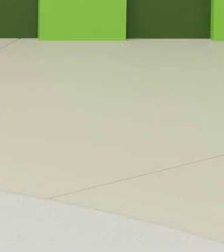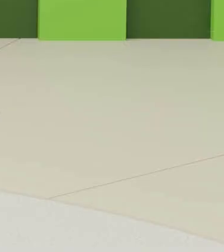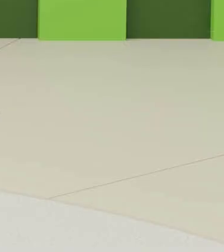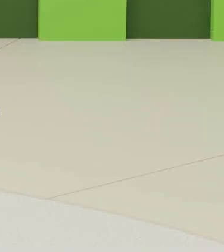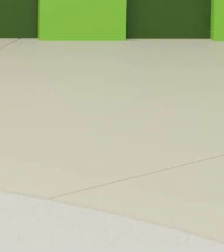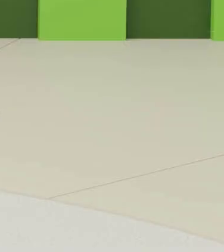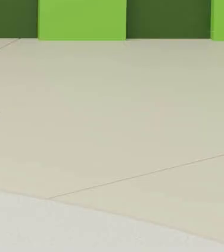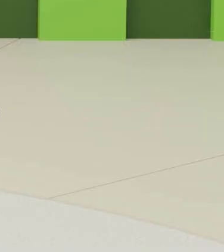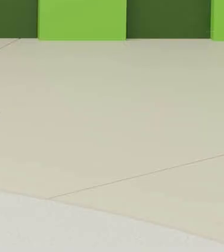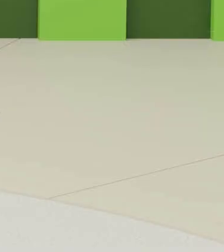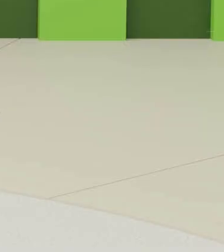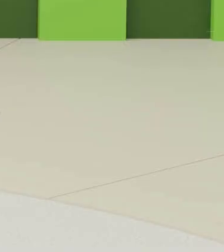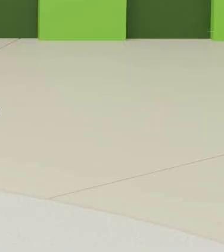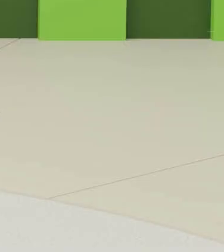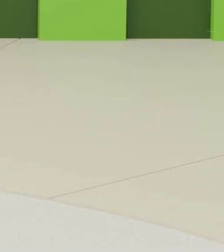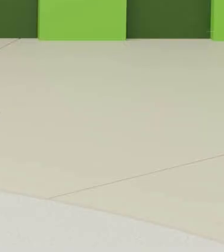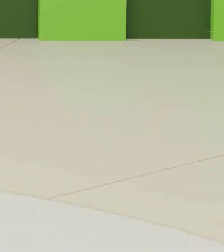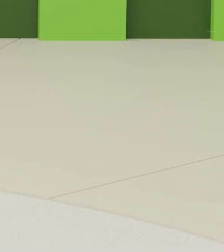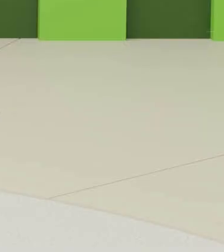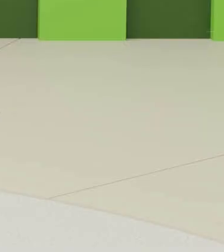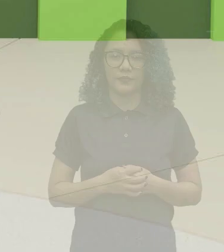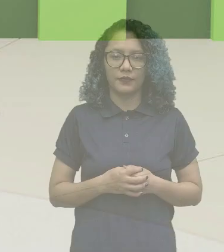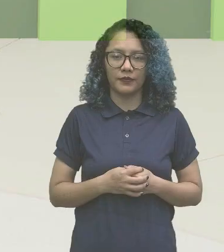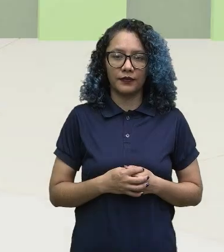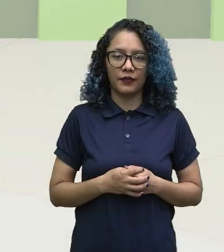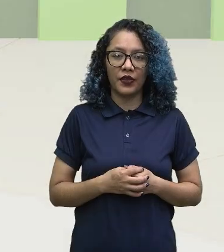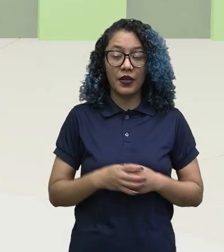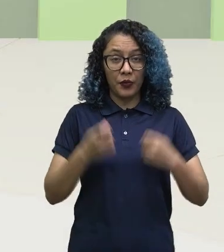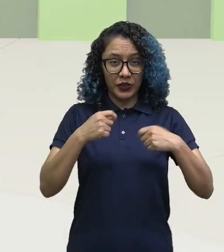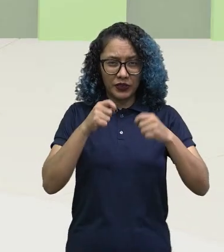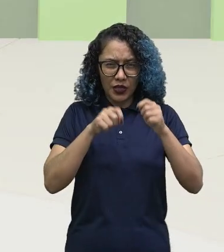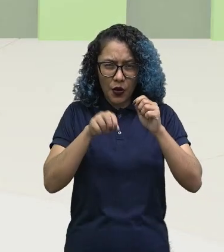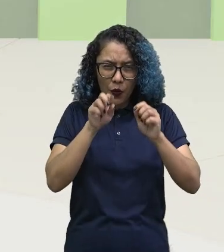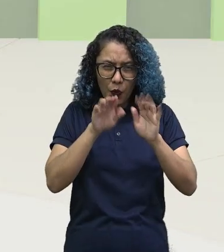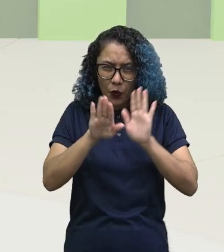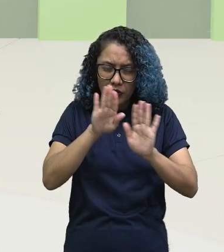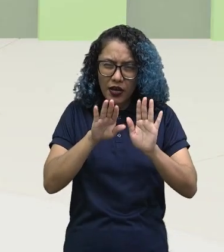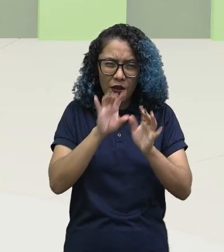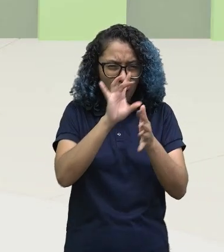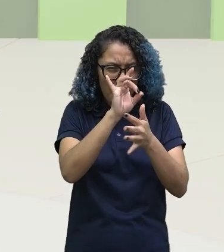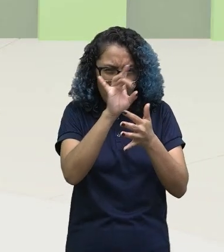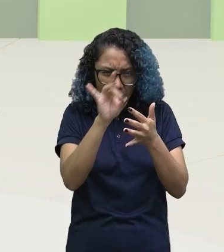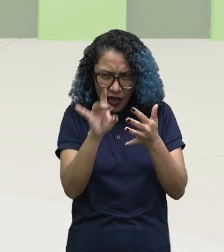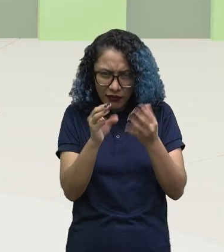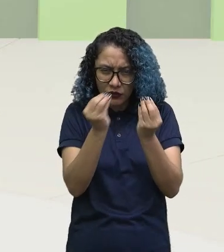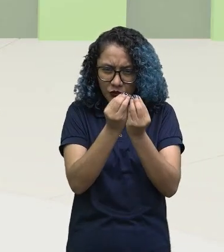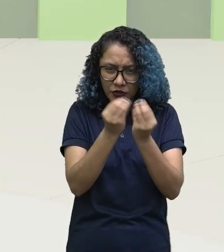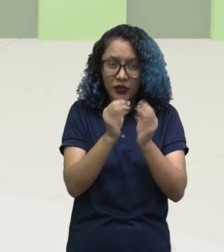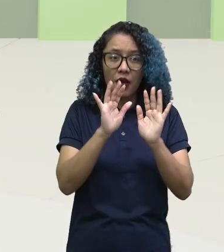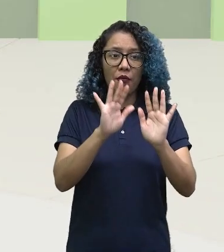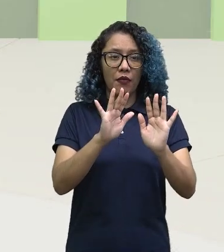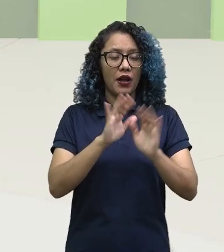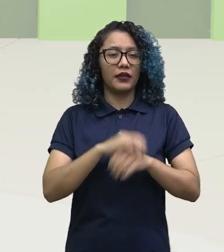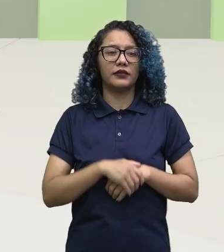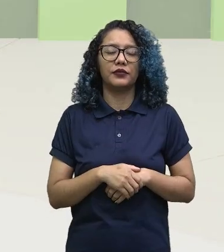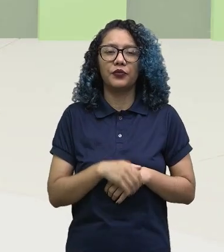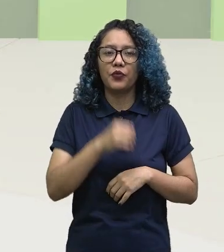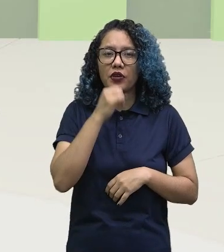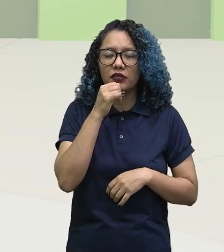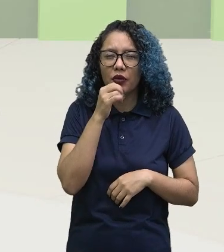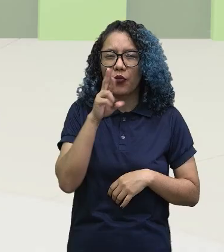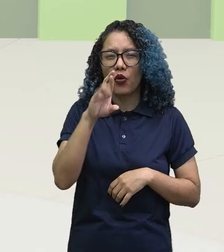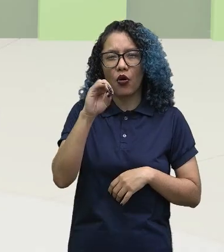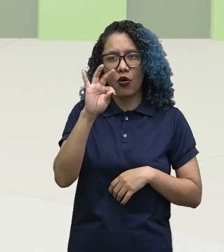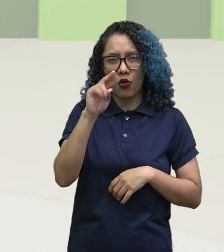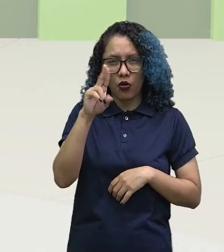falando principalmente de substâncias no cunho químico, cada rótulo,